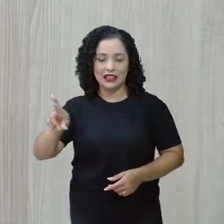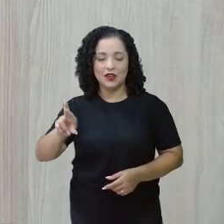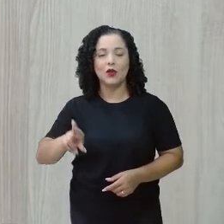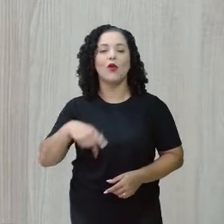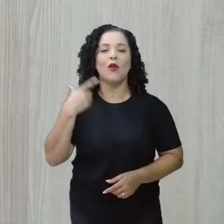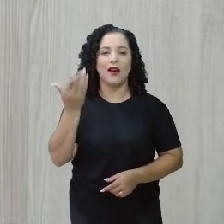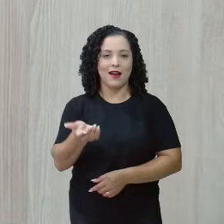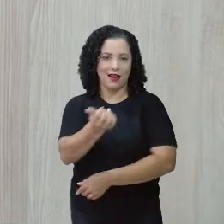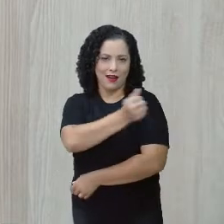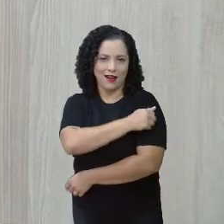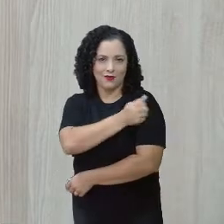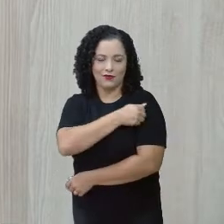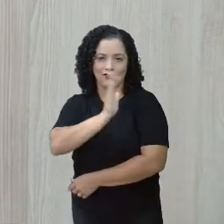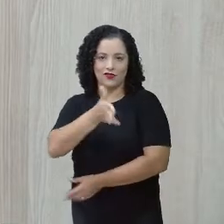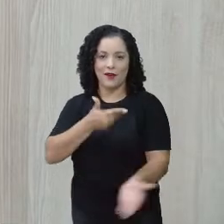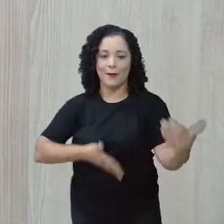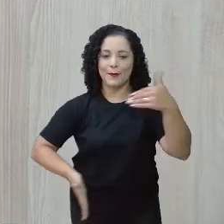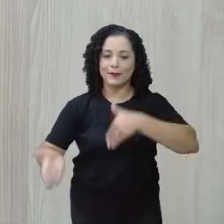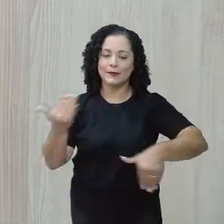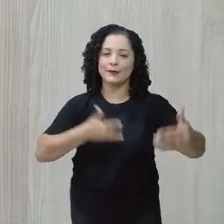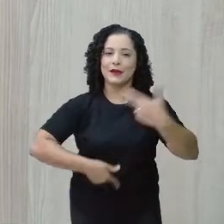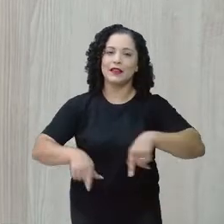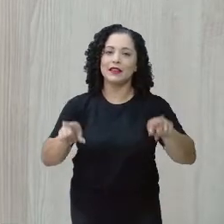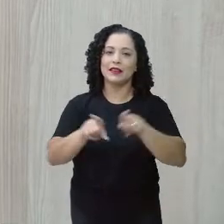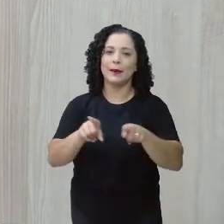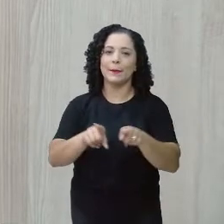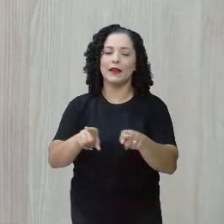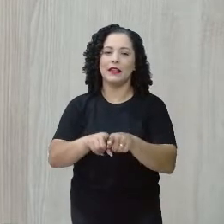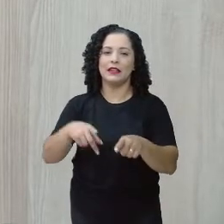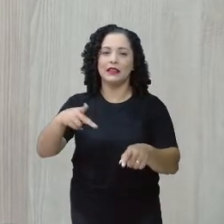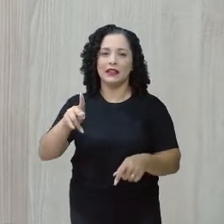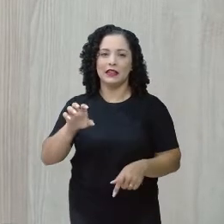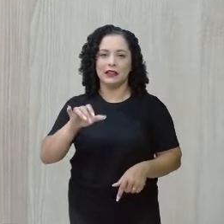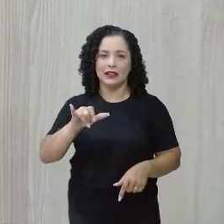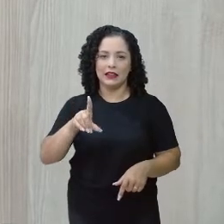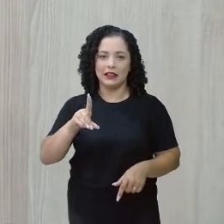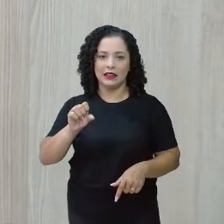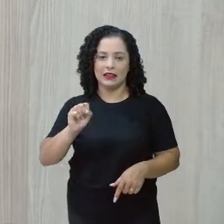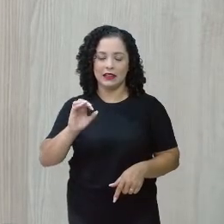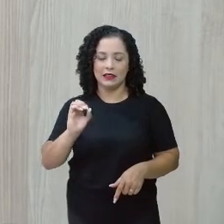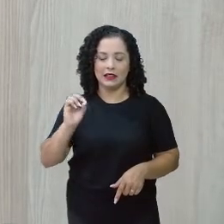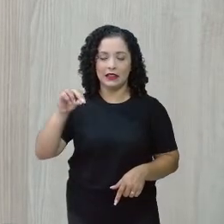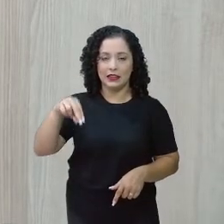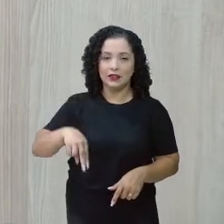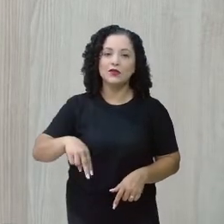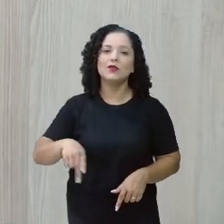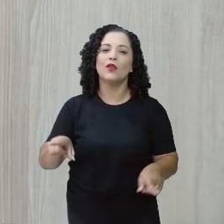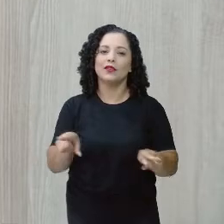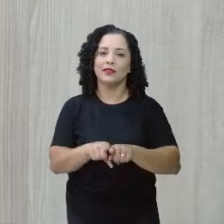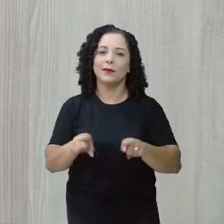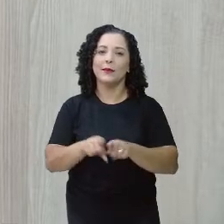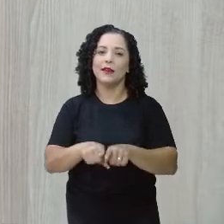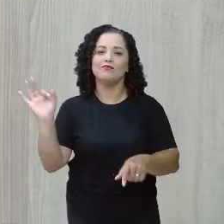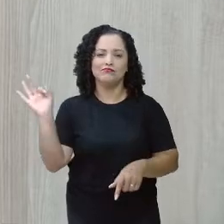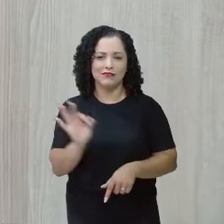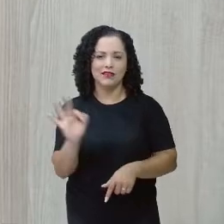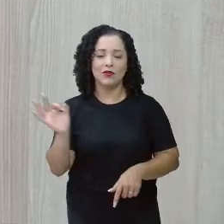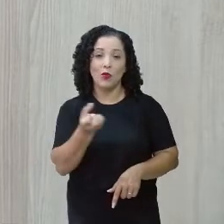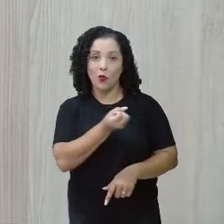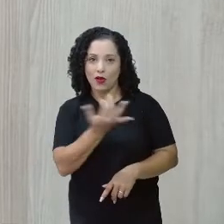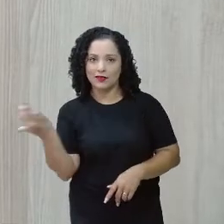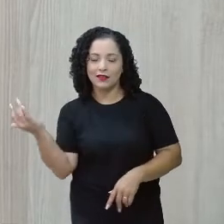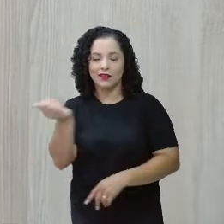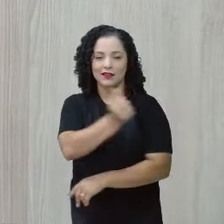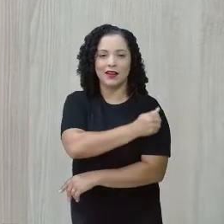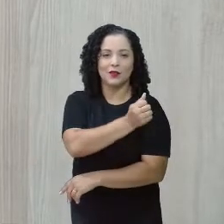Camões, que já está aqui. Temos Keirson, não disse a escola dele, mas temos um percentual de alunos já participando,